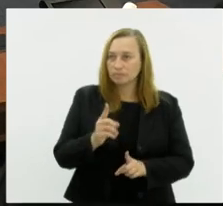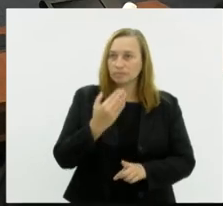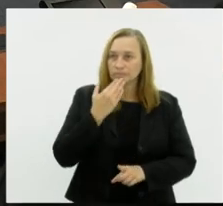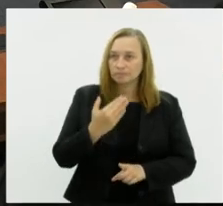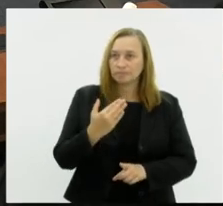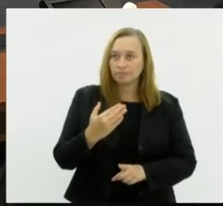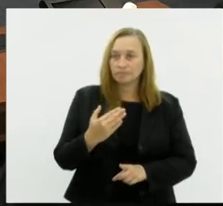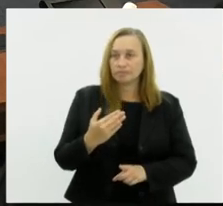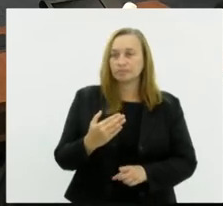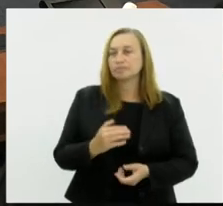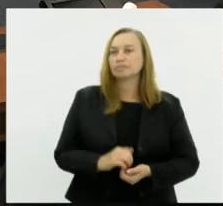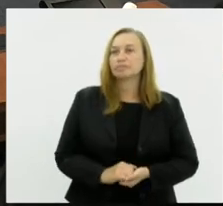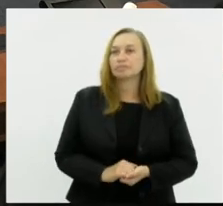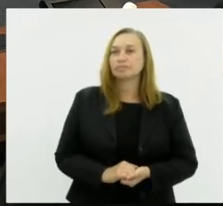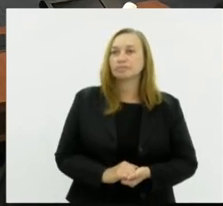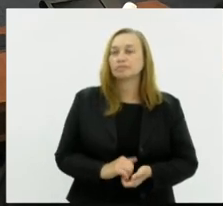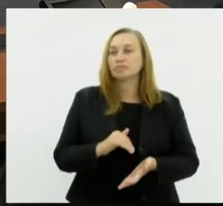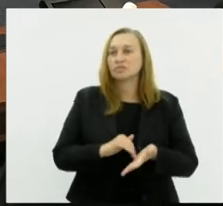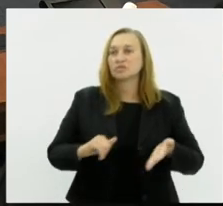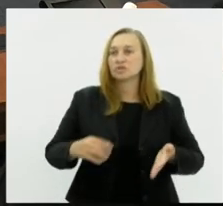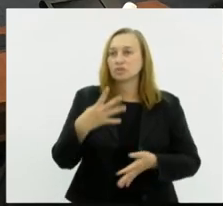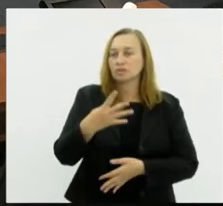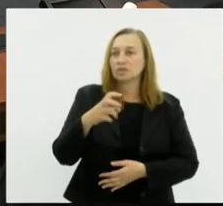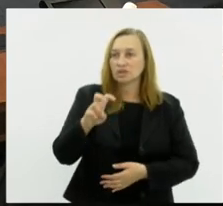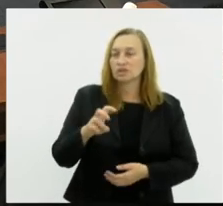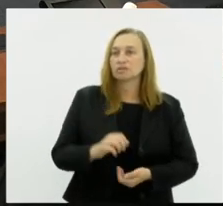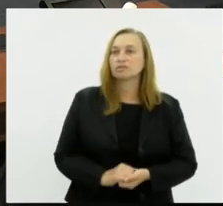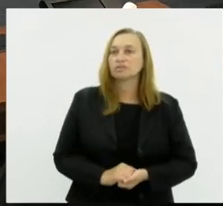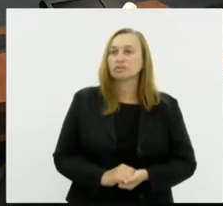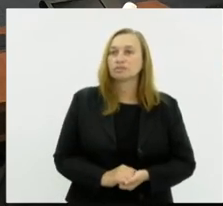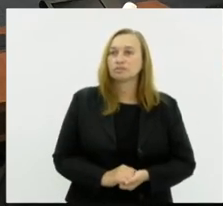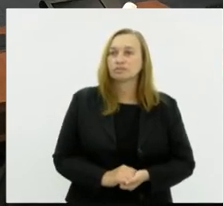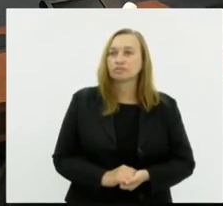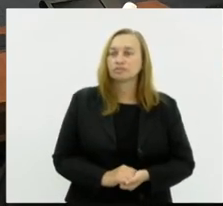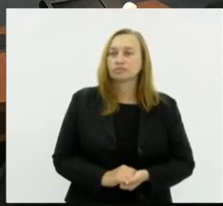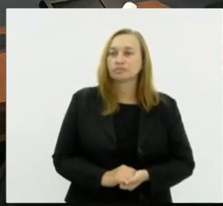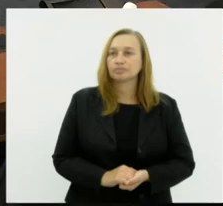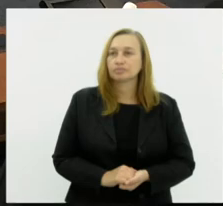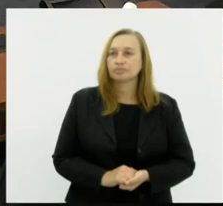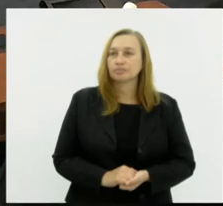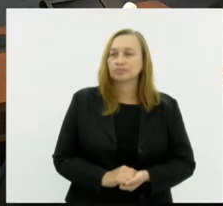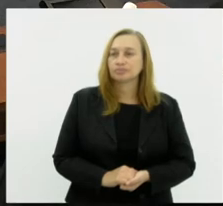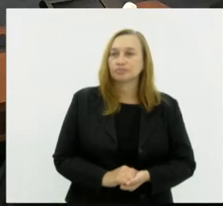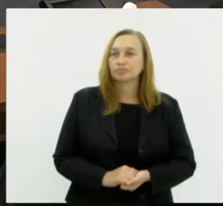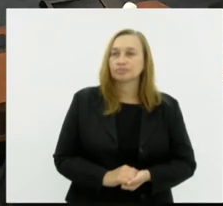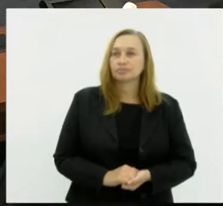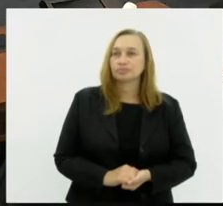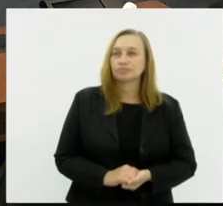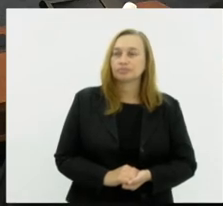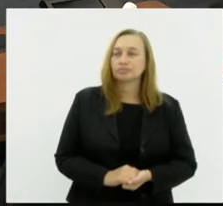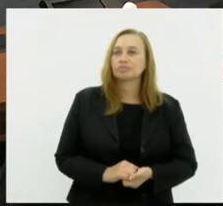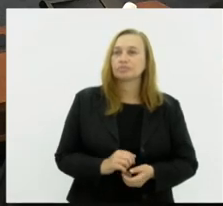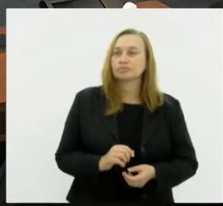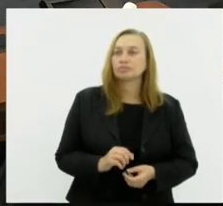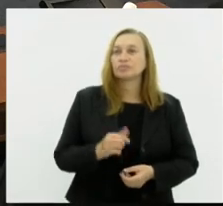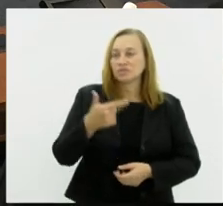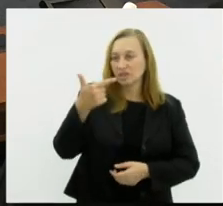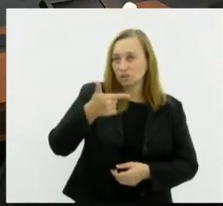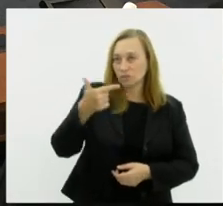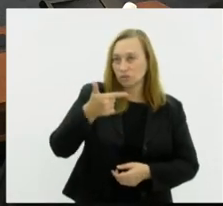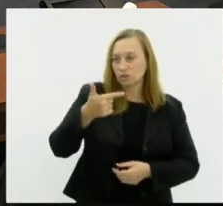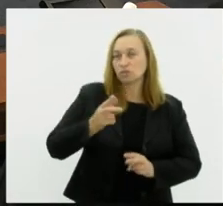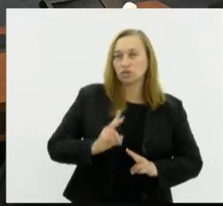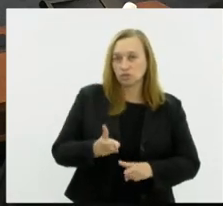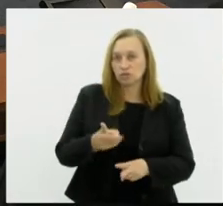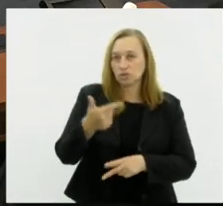verificação. E retirou o 4 e o 5. O pessoal manteve na 3 na 2, e retirou na 2, 4 e 5. Na